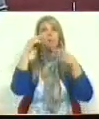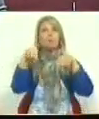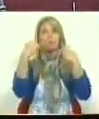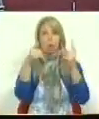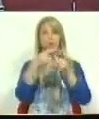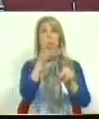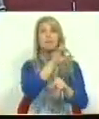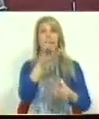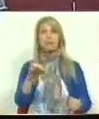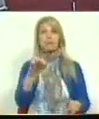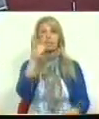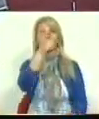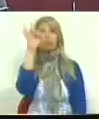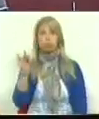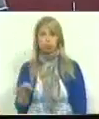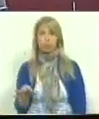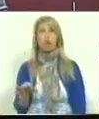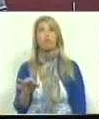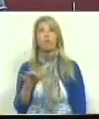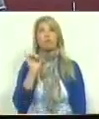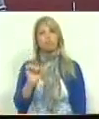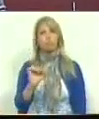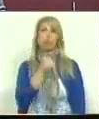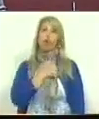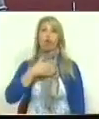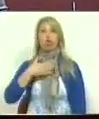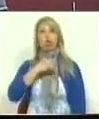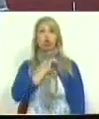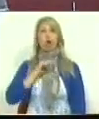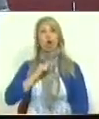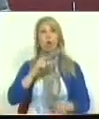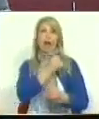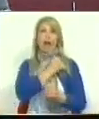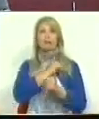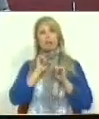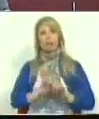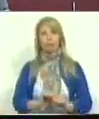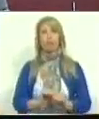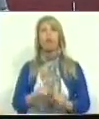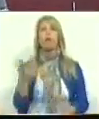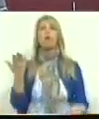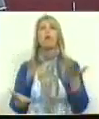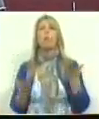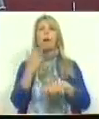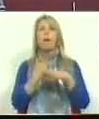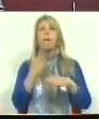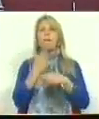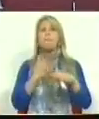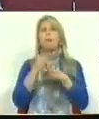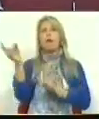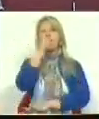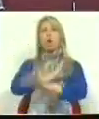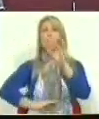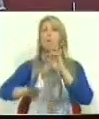dos portugueses são donos da sua habitação, o que compara com uma média europeia de